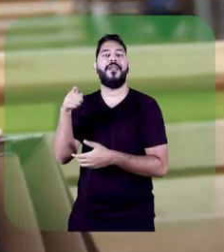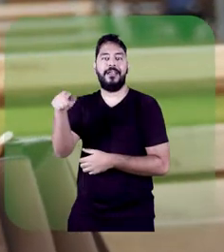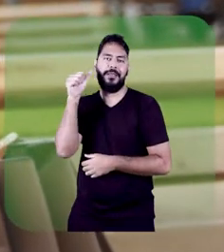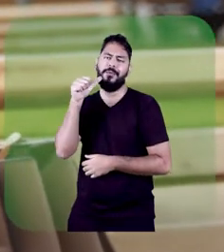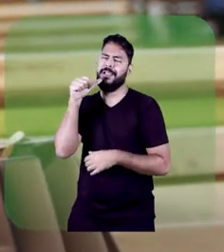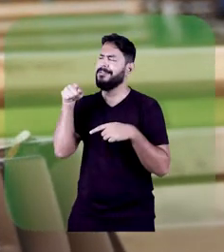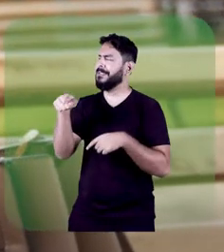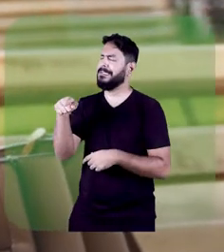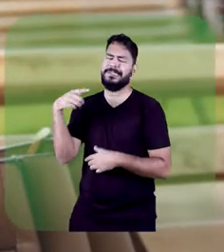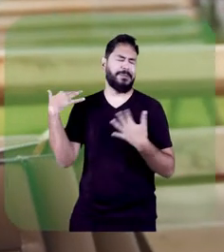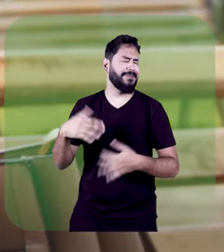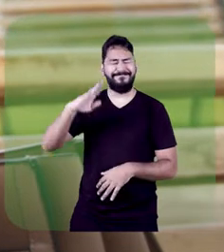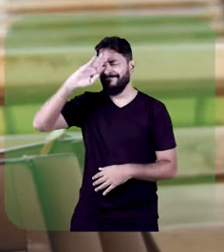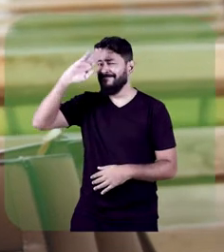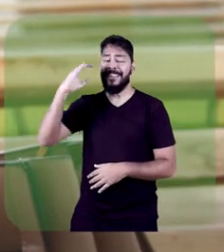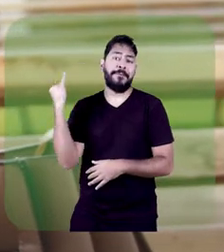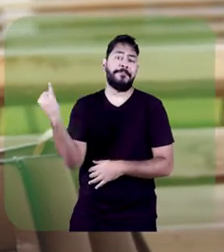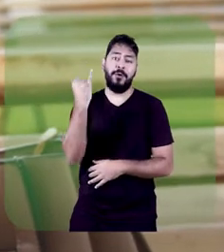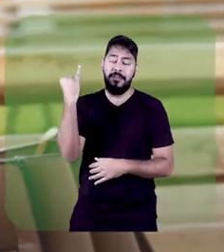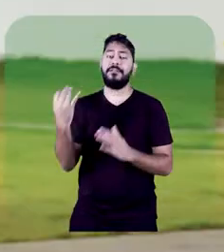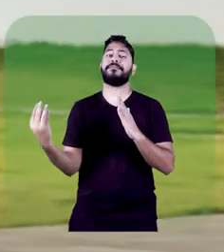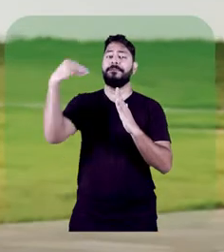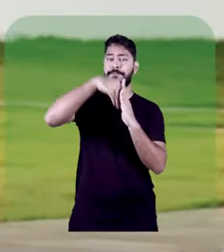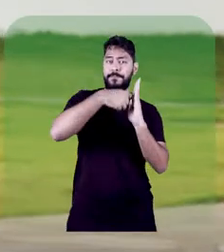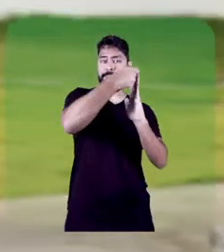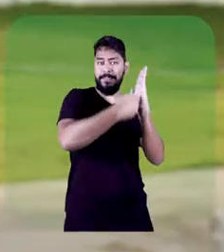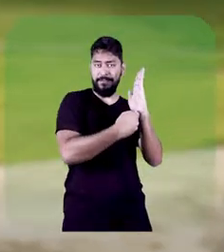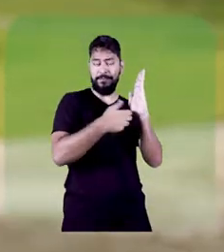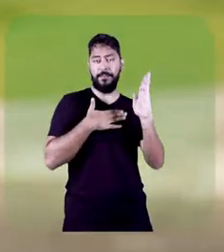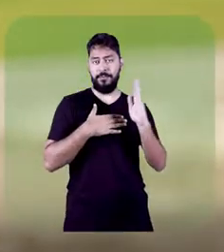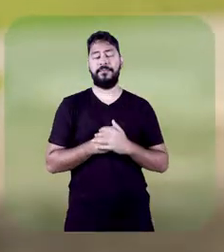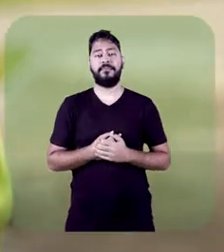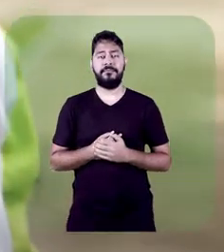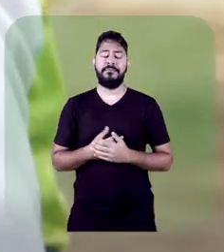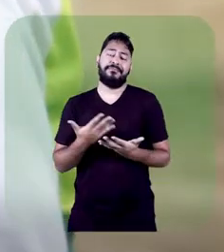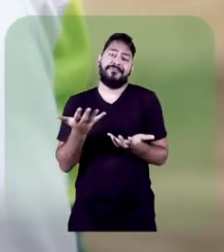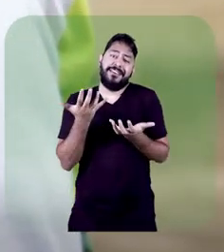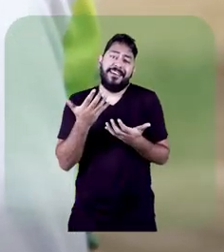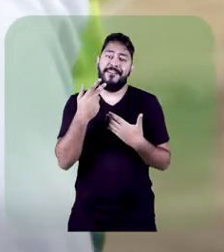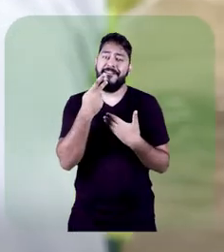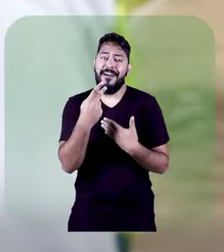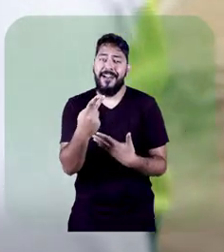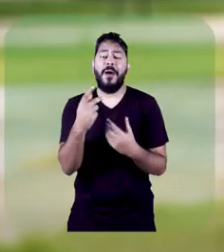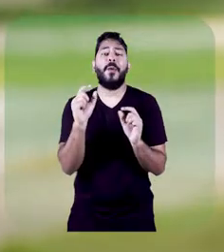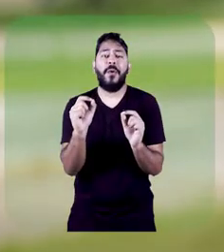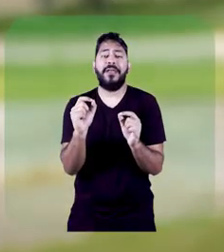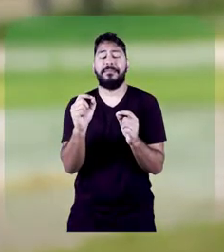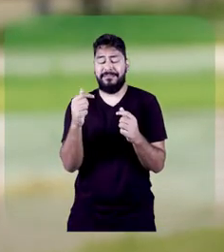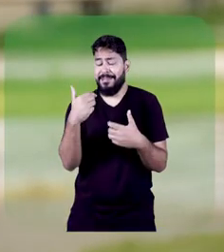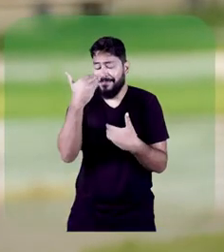muito importante e isso eu trago no meu texto também. Gostaria de dizer que eu sou muito grata ao